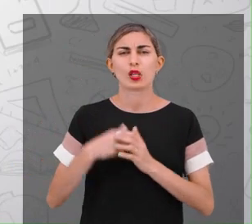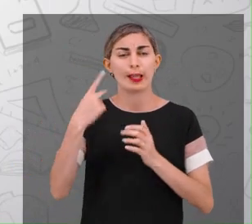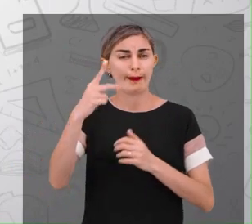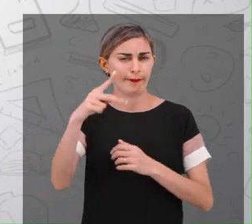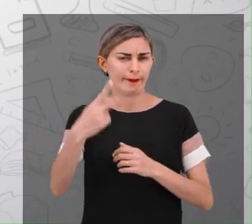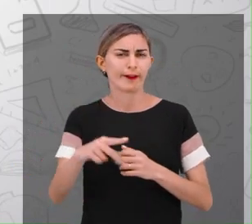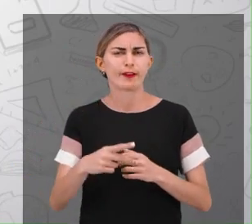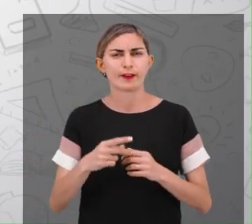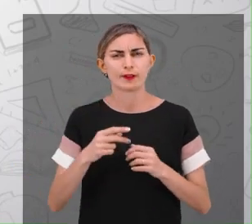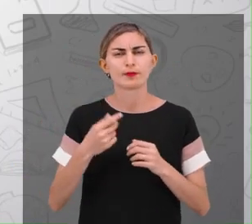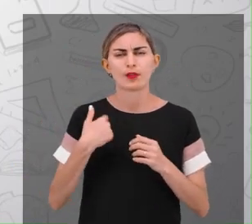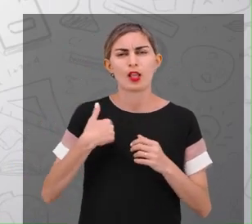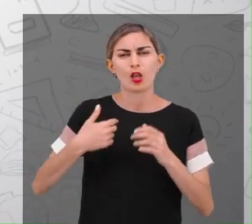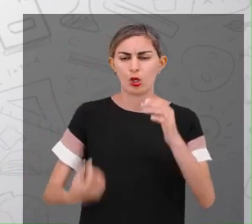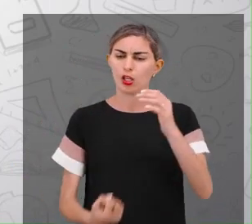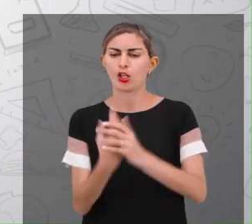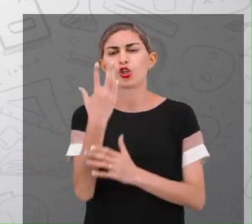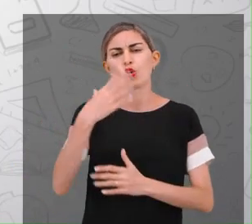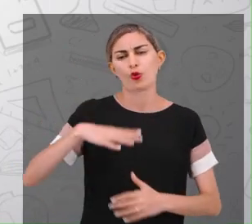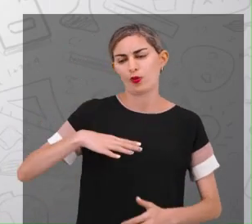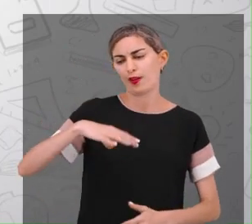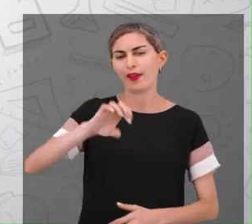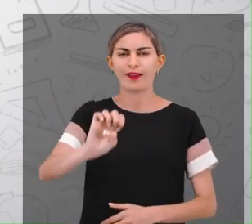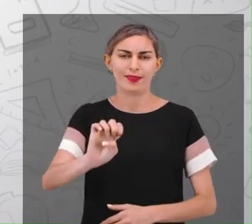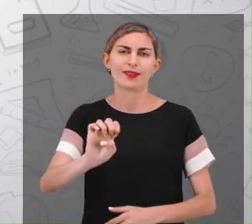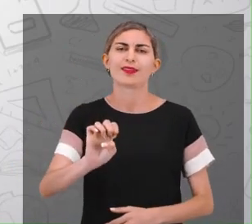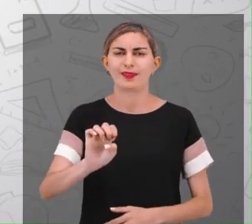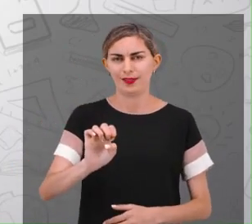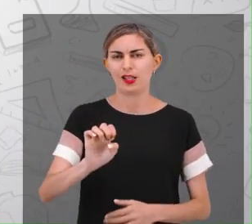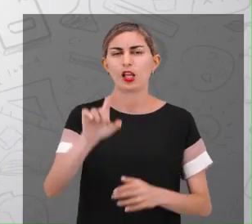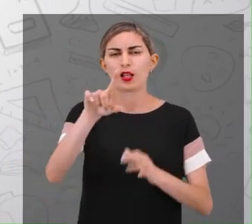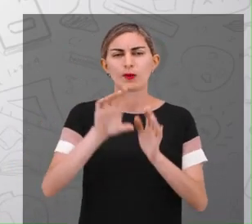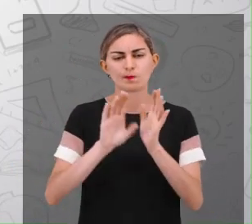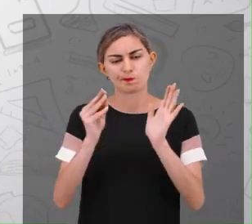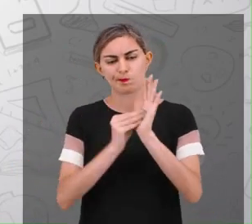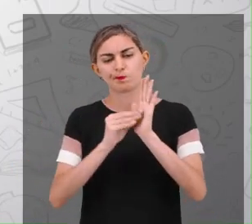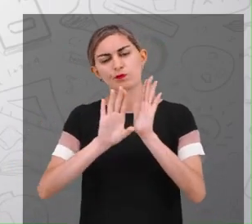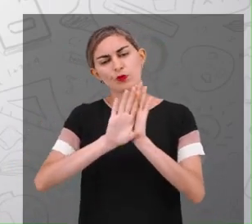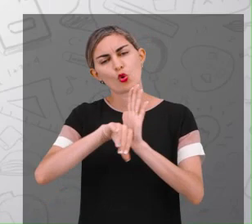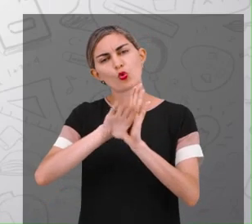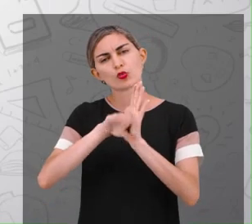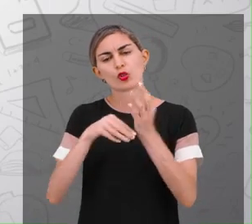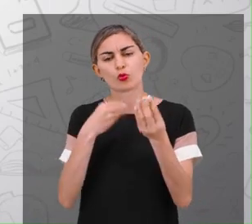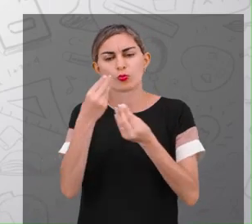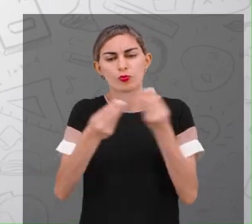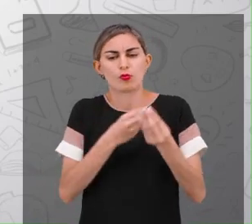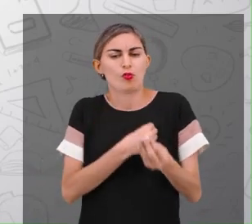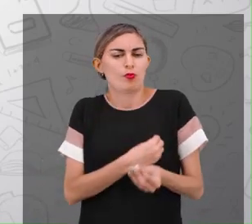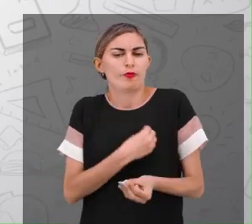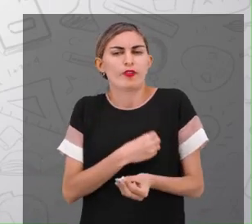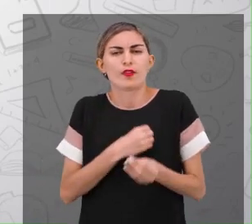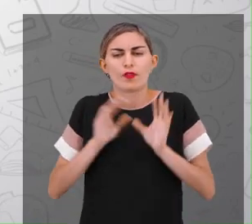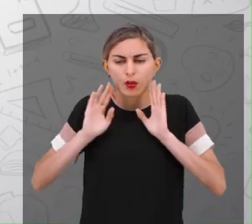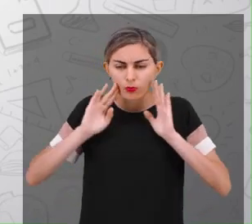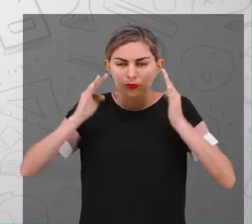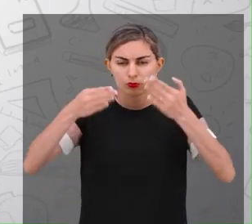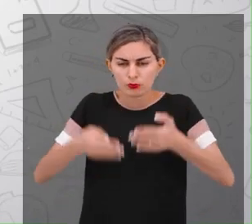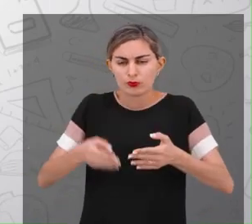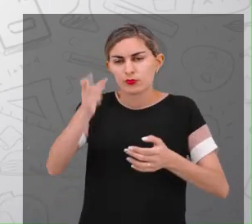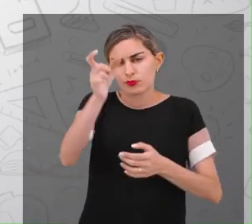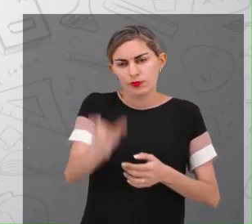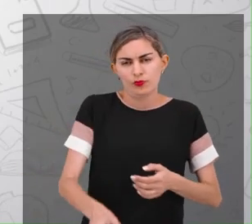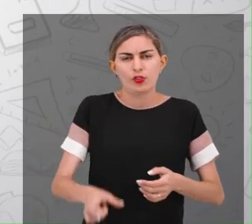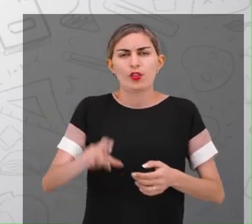considerado, por isso, o fundador da ética, porque ele estabeleceu um conceito de como viver baseado no objetivo do